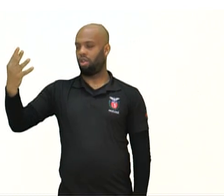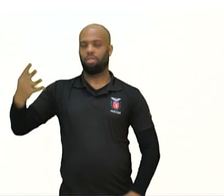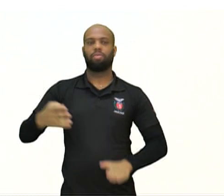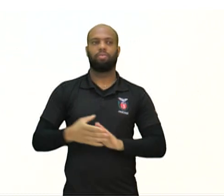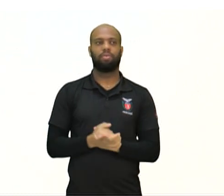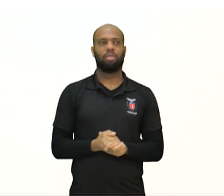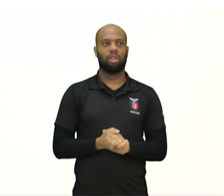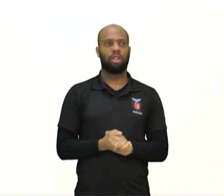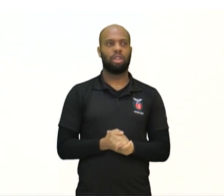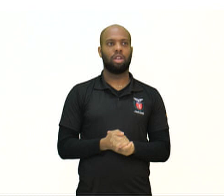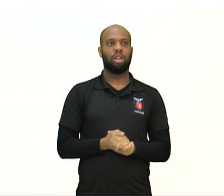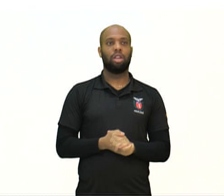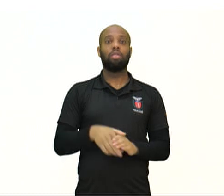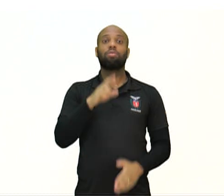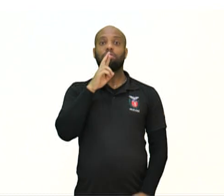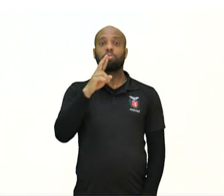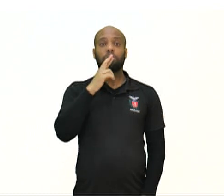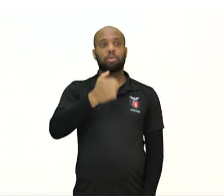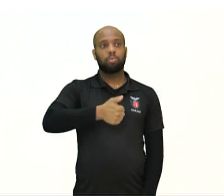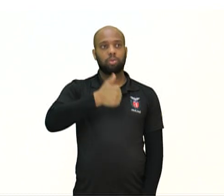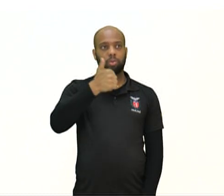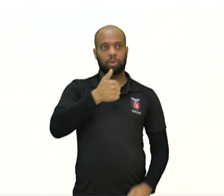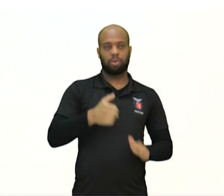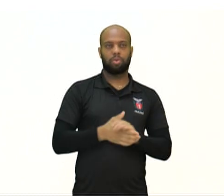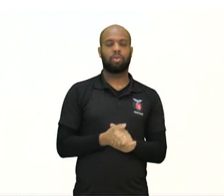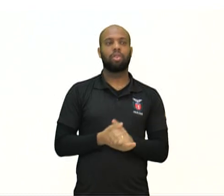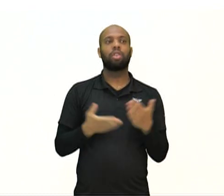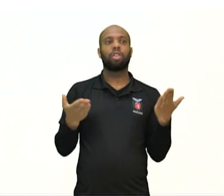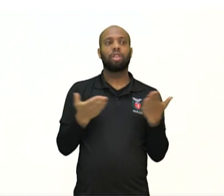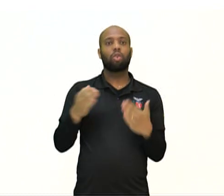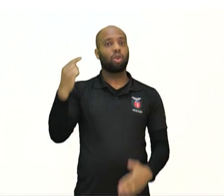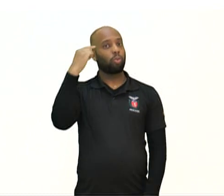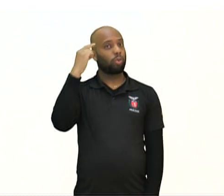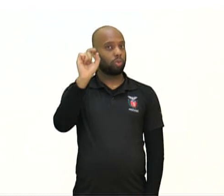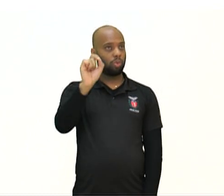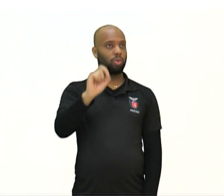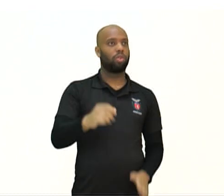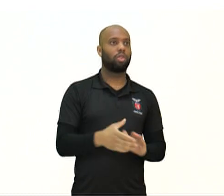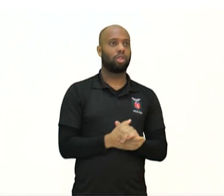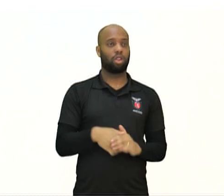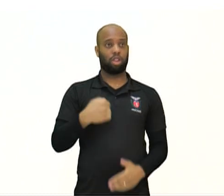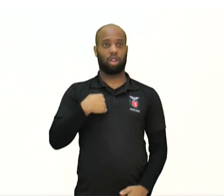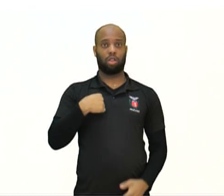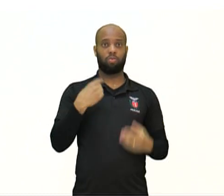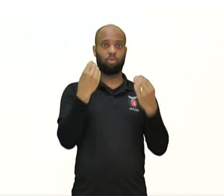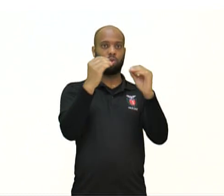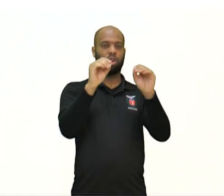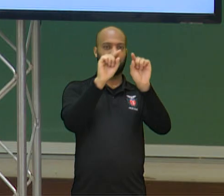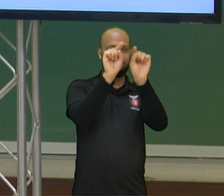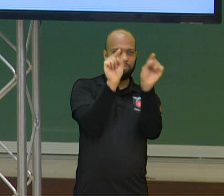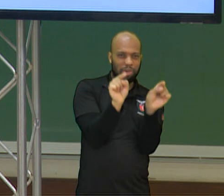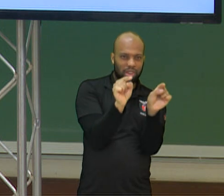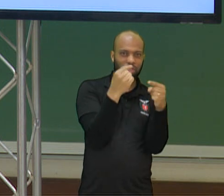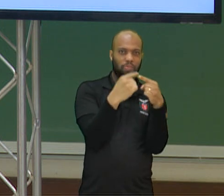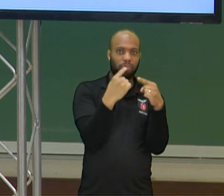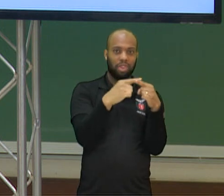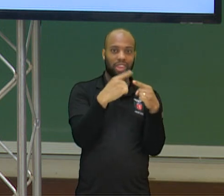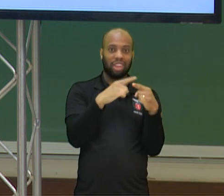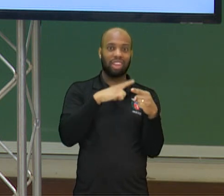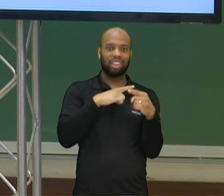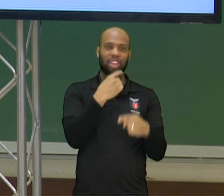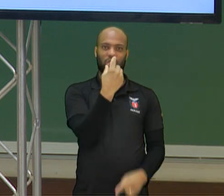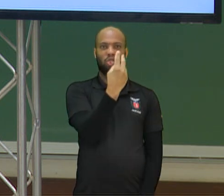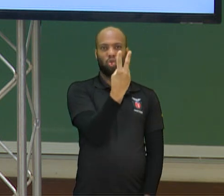expoente. Então aqui, resolvendo o primeiro. Agora pense o seguinte, a professora colocou entre parênteses, por quê? Porque nós temos